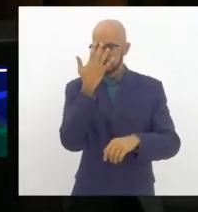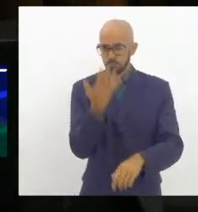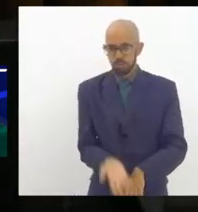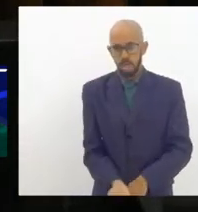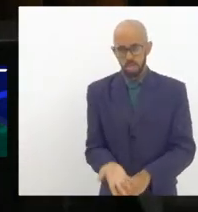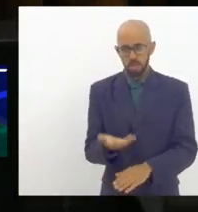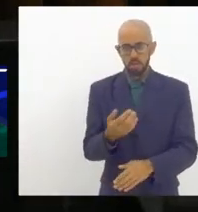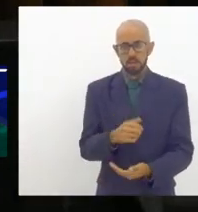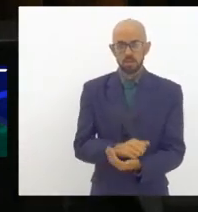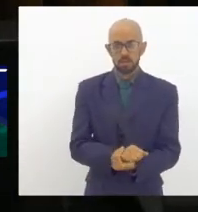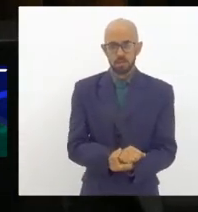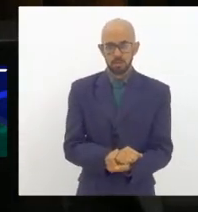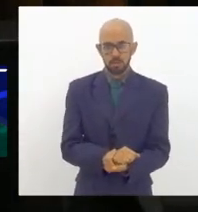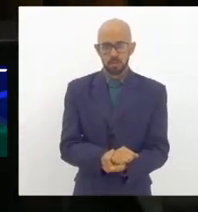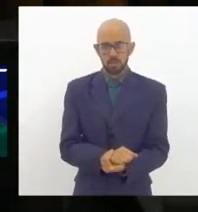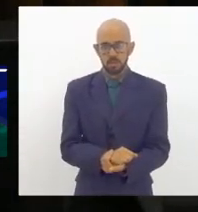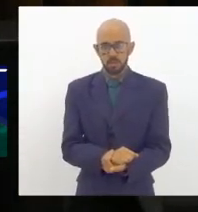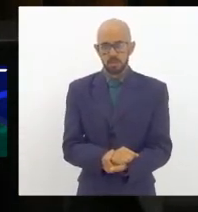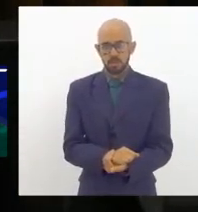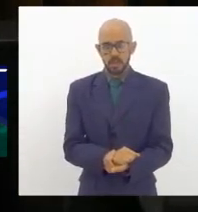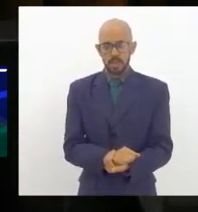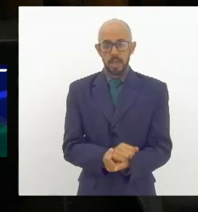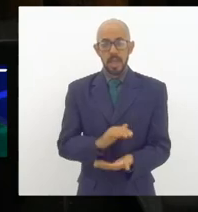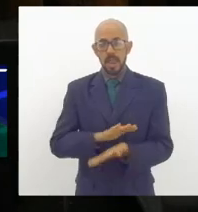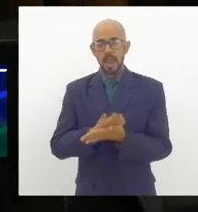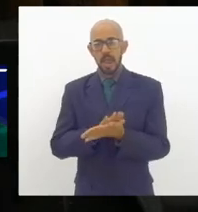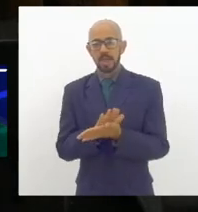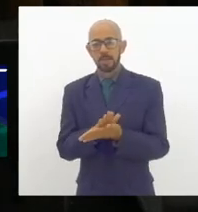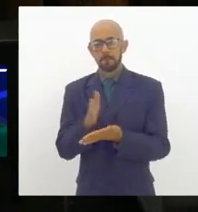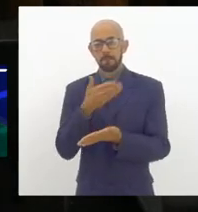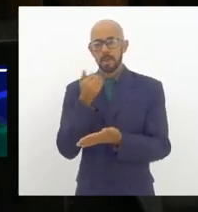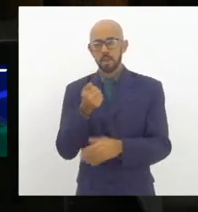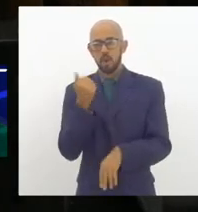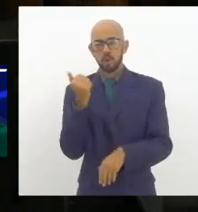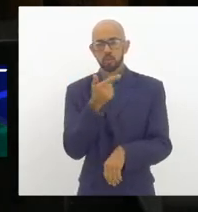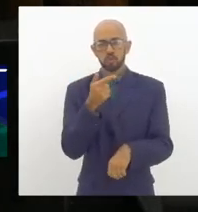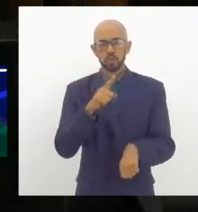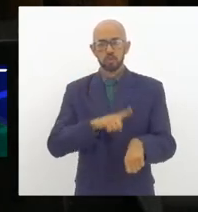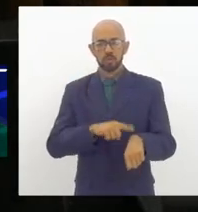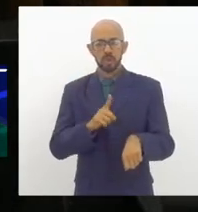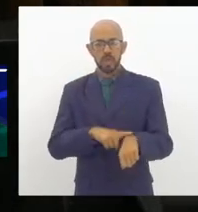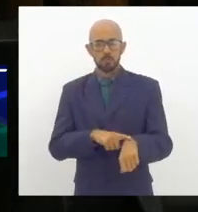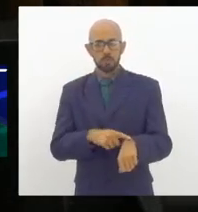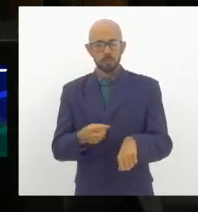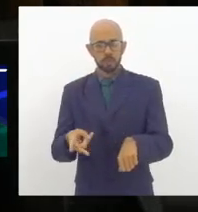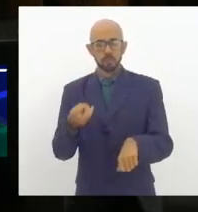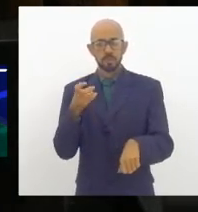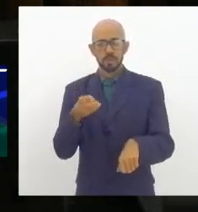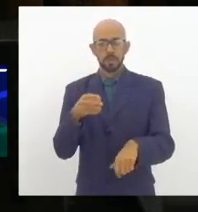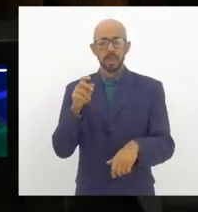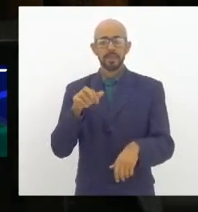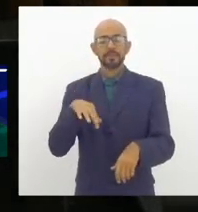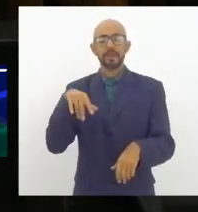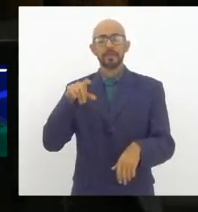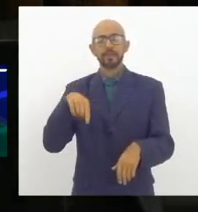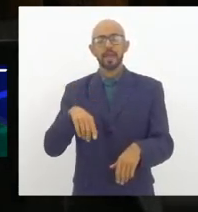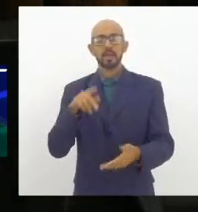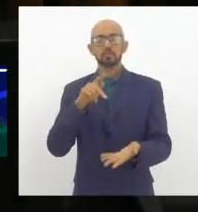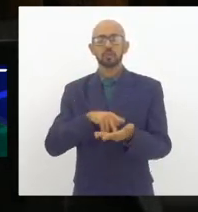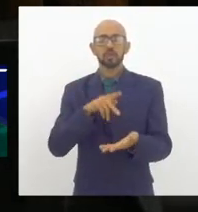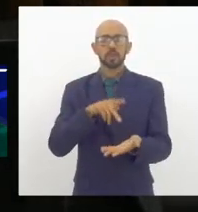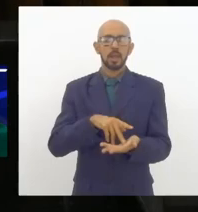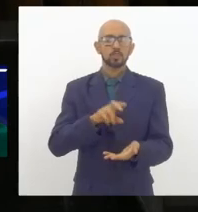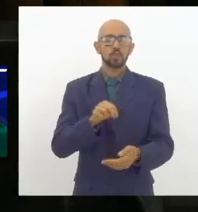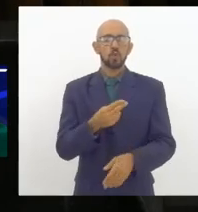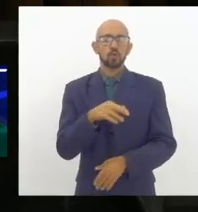e nada melhor do que o senhor do tempo para mostrar isso de quem é de verdade e quem é de mentira